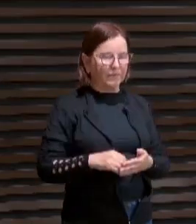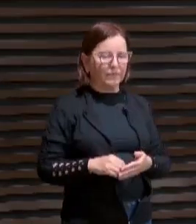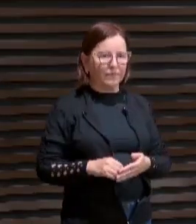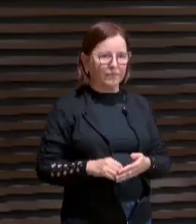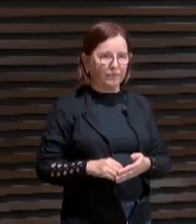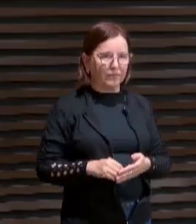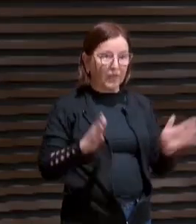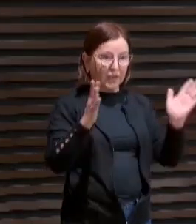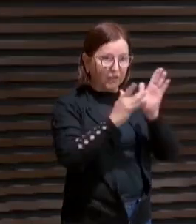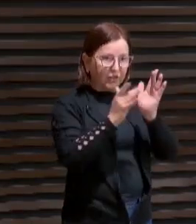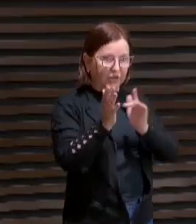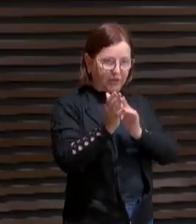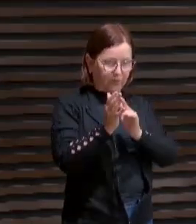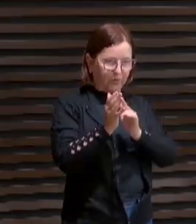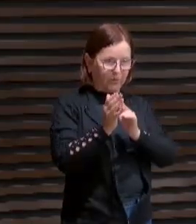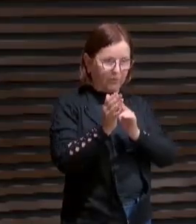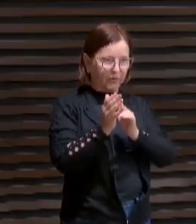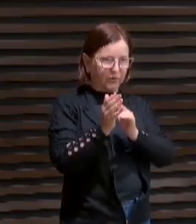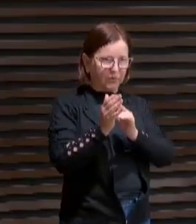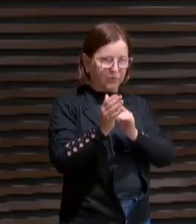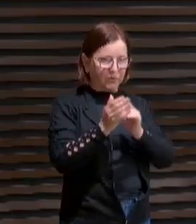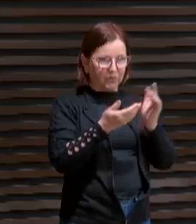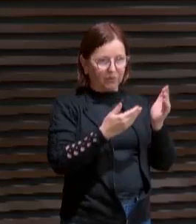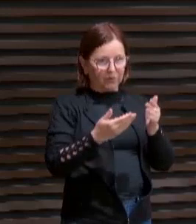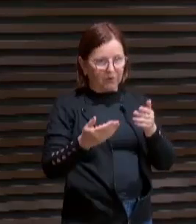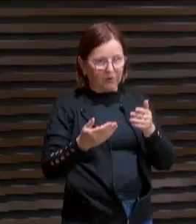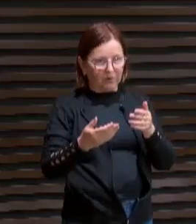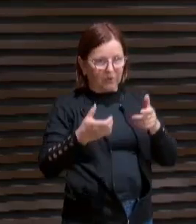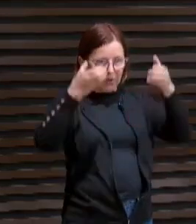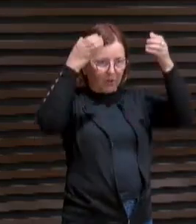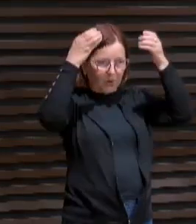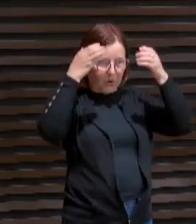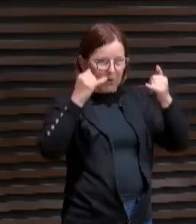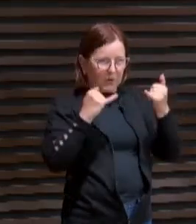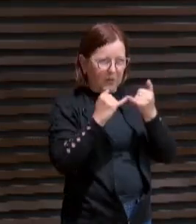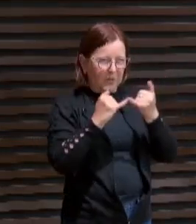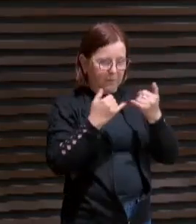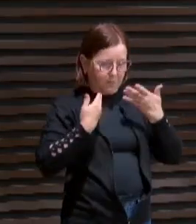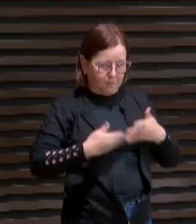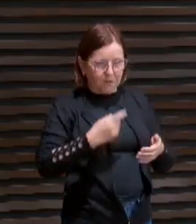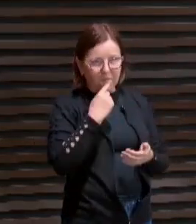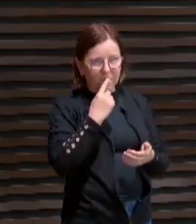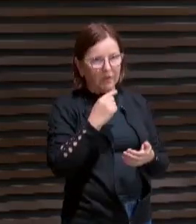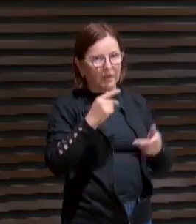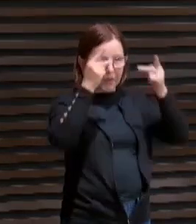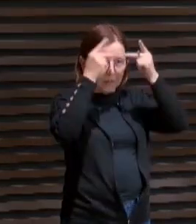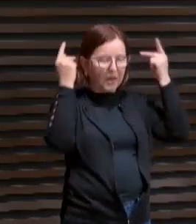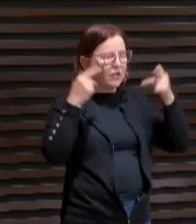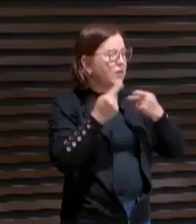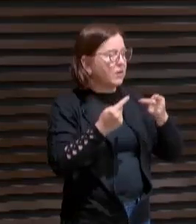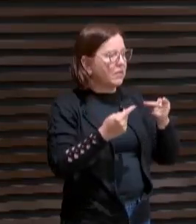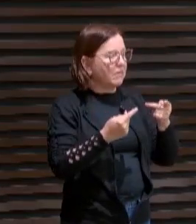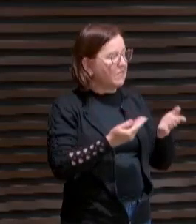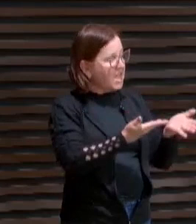pois, Jesus trazendo a coroa de espinhos e o manto de púrpura. Disse-lhes Pilatos: eis